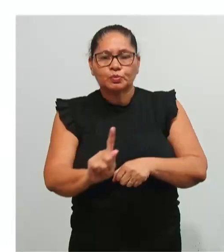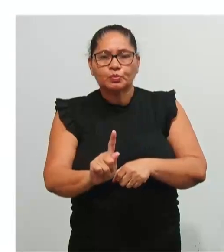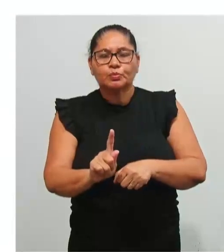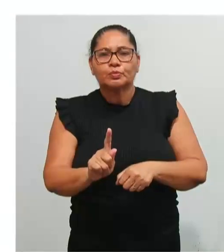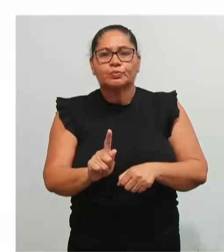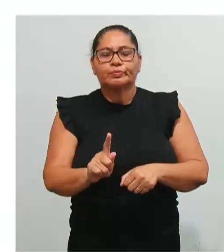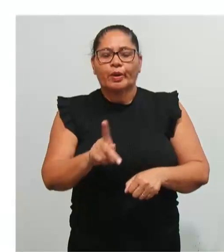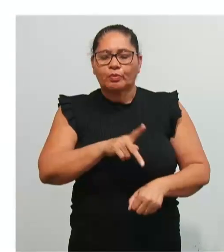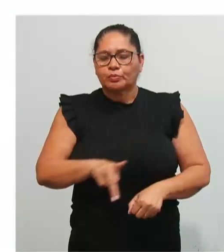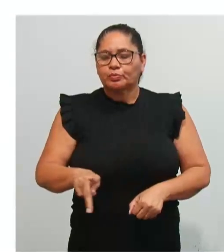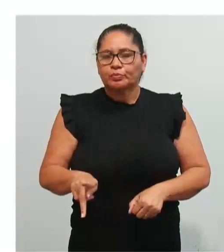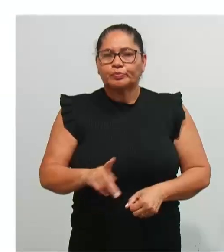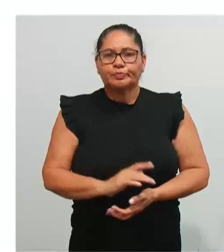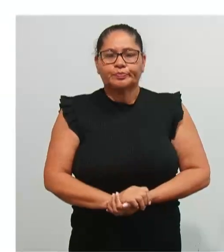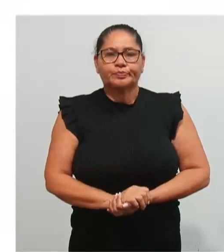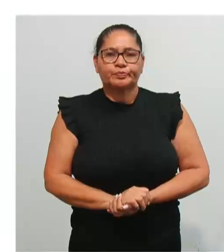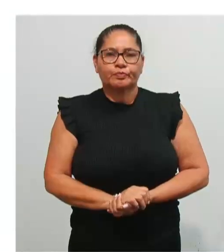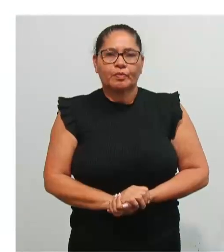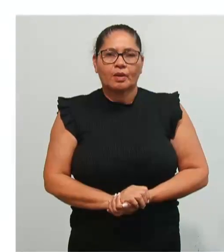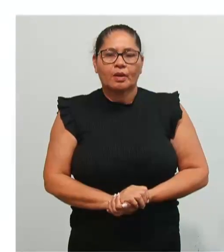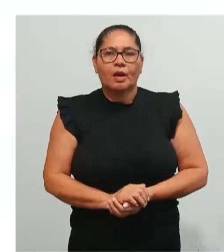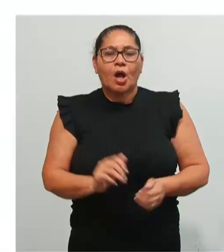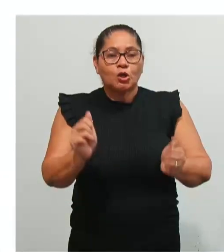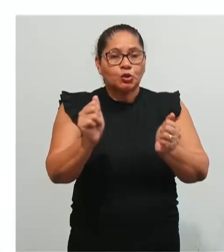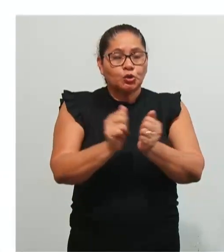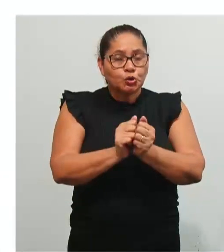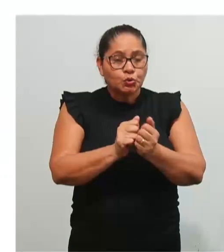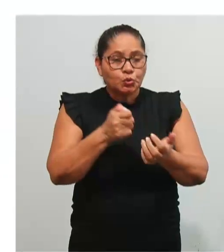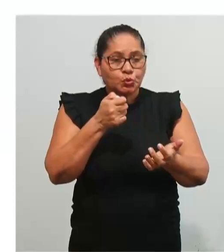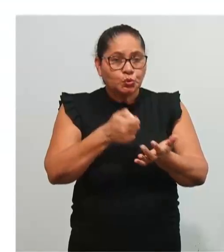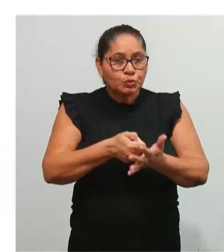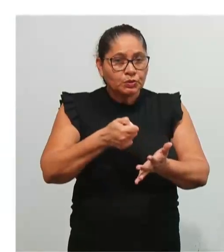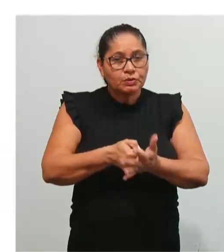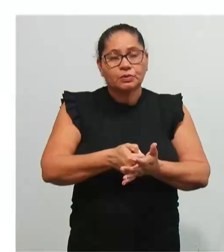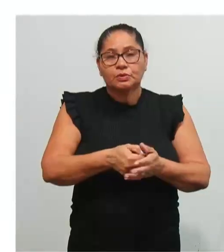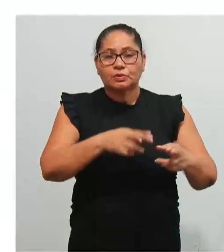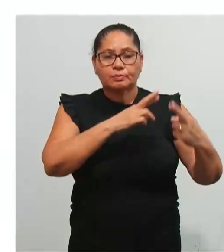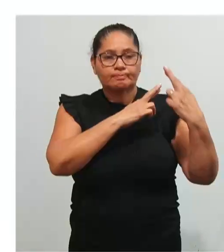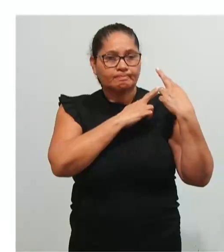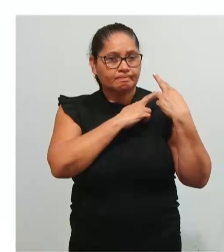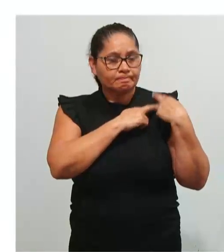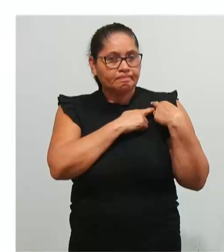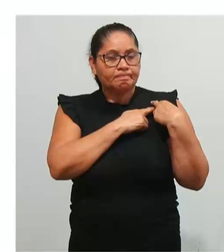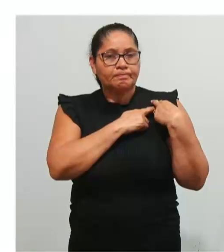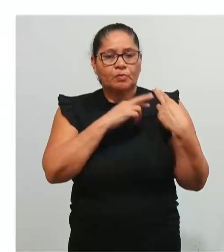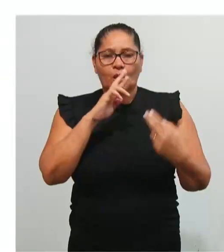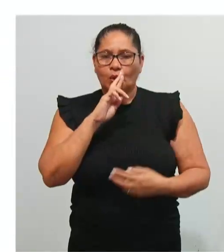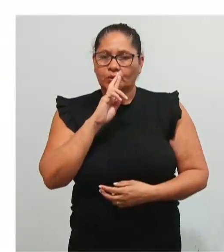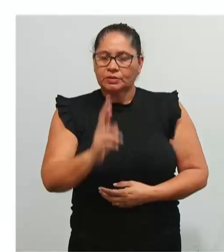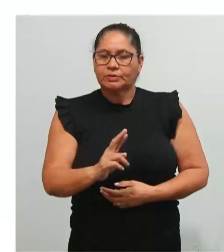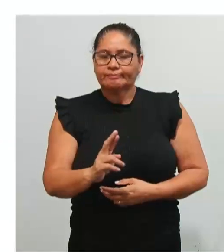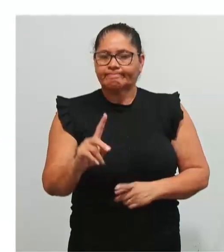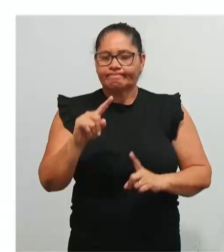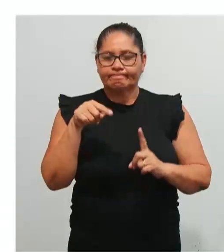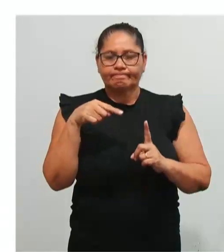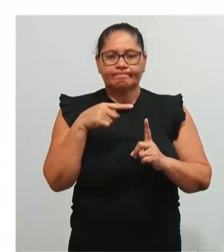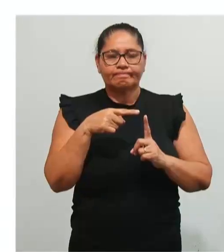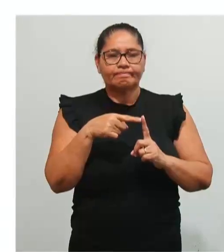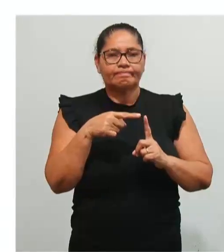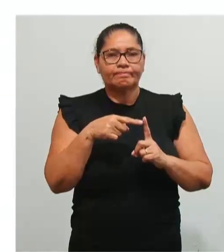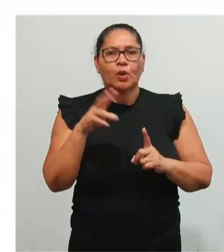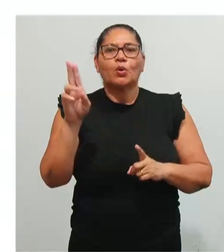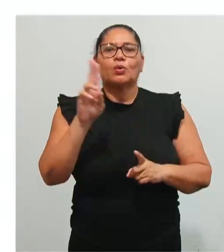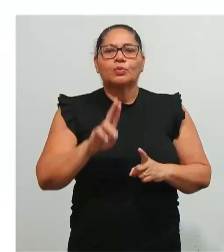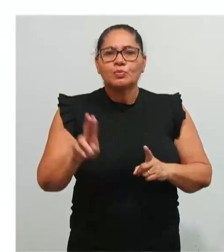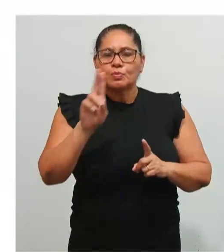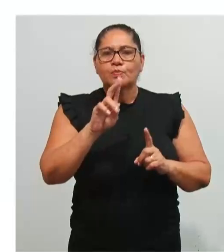coisa pública, aliado a uma maior cobrança e responsabilização quanto aos resultados obtidos. O uso de um